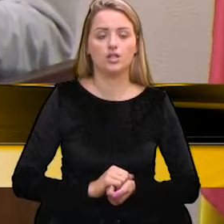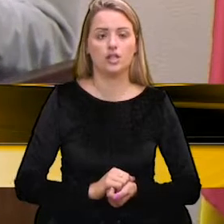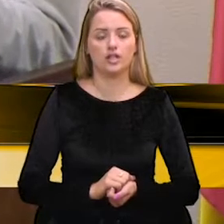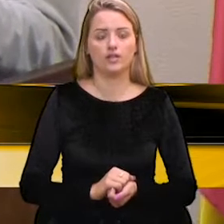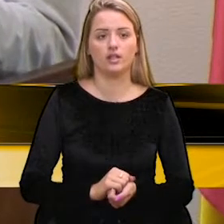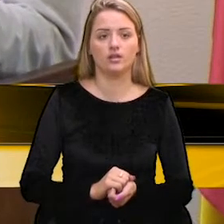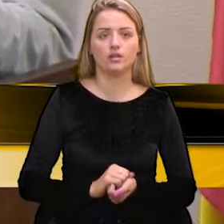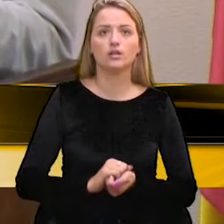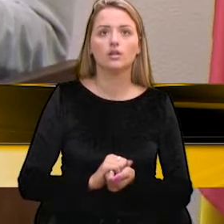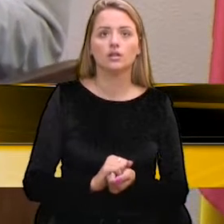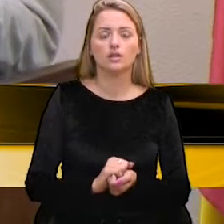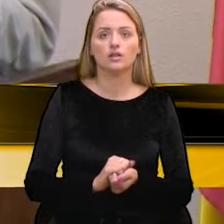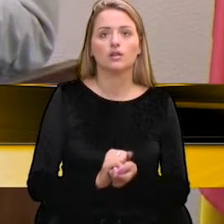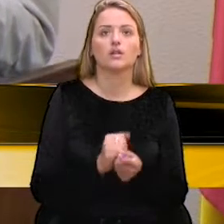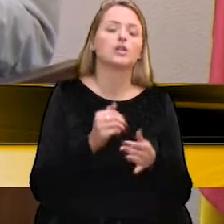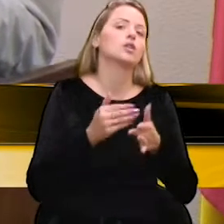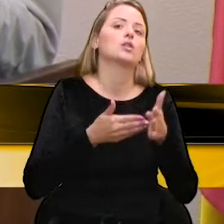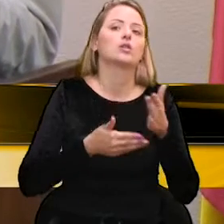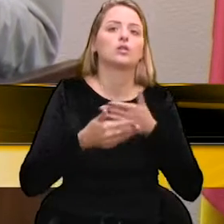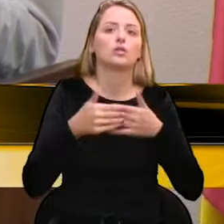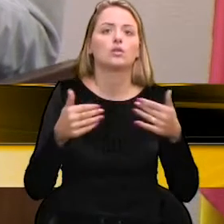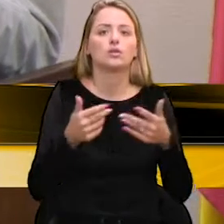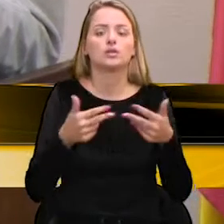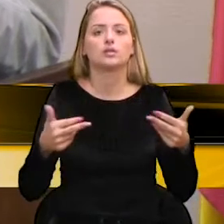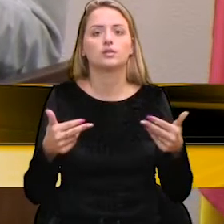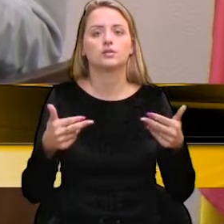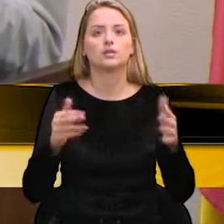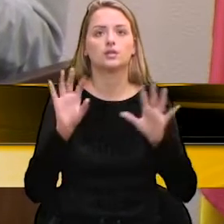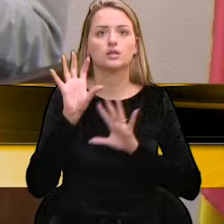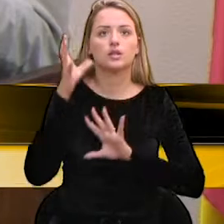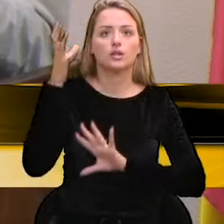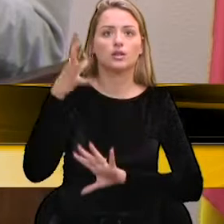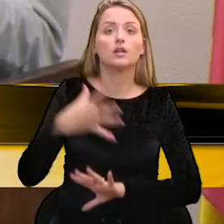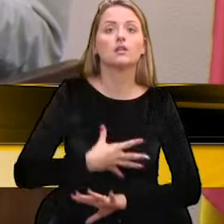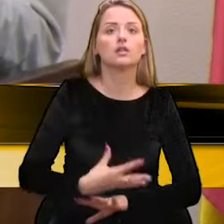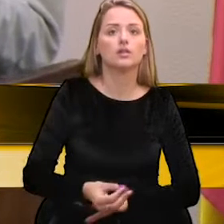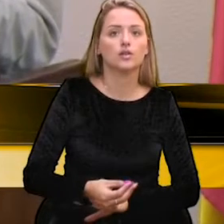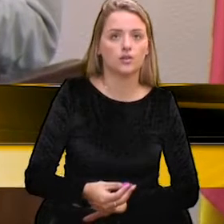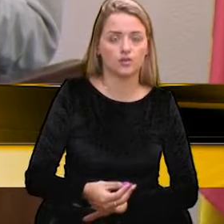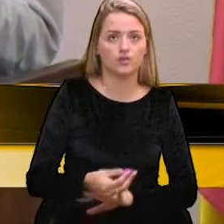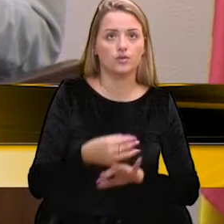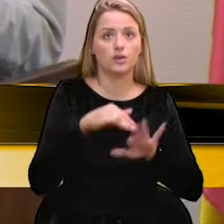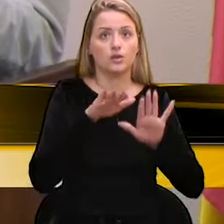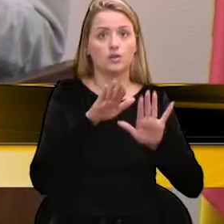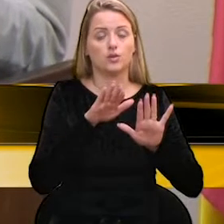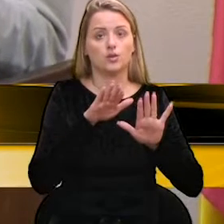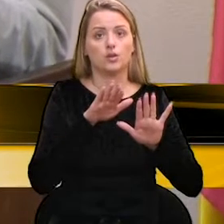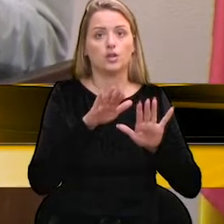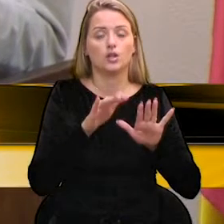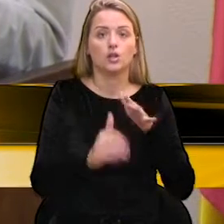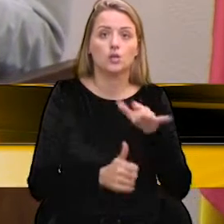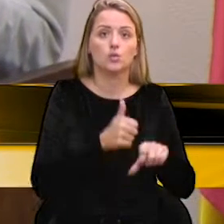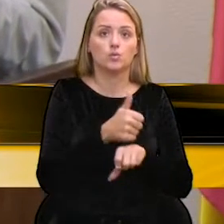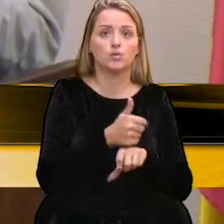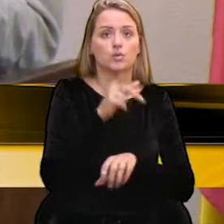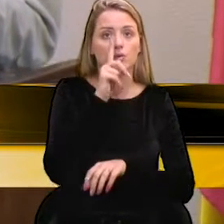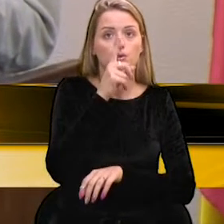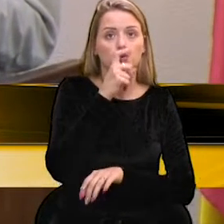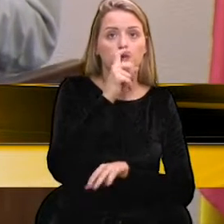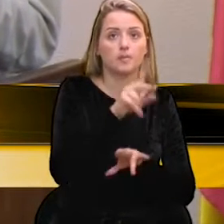Em quinto, as razões que fazem os filhos sucederem os pais na agricultura.